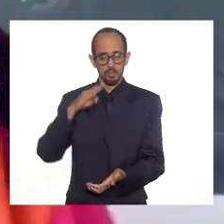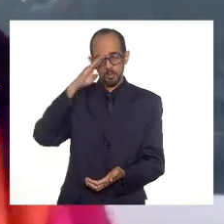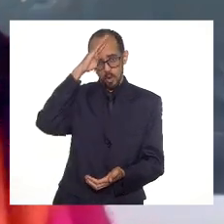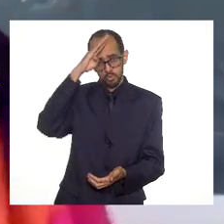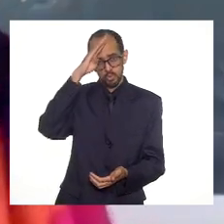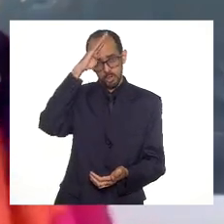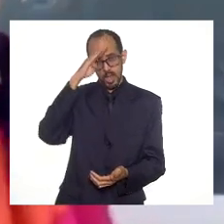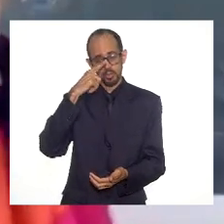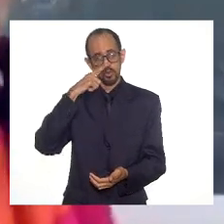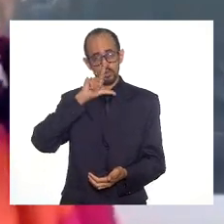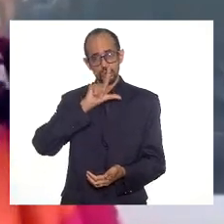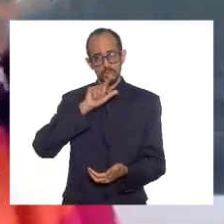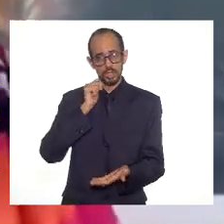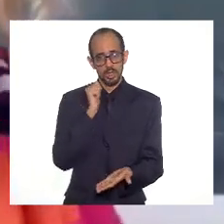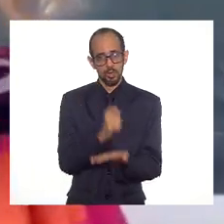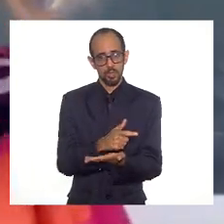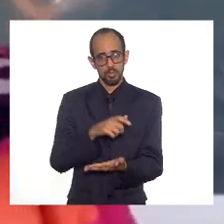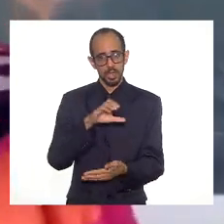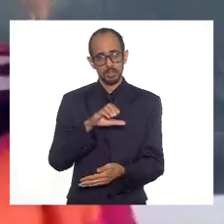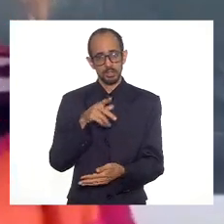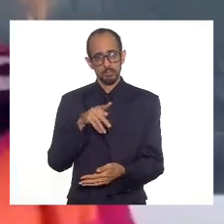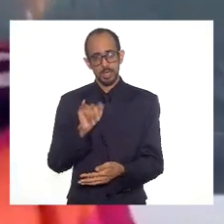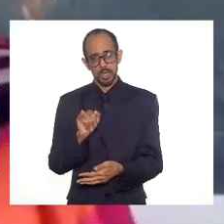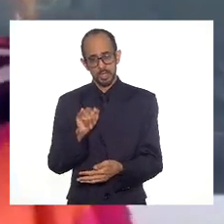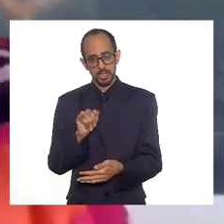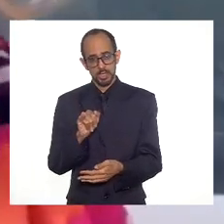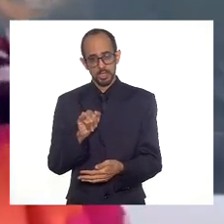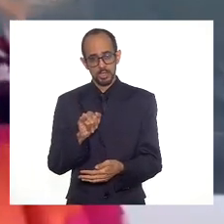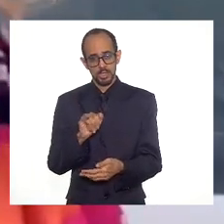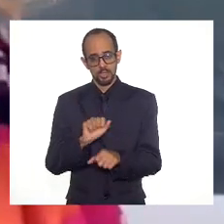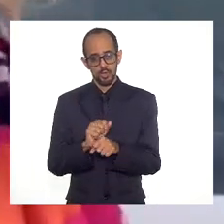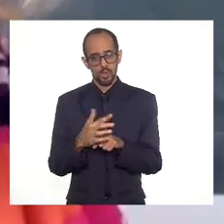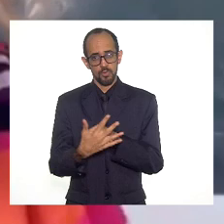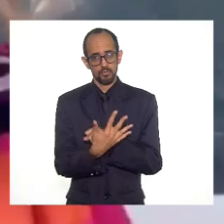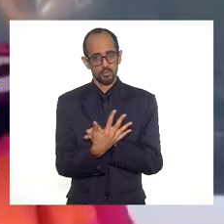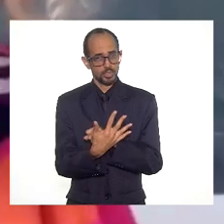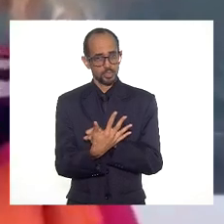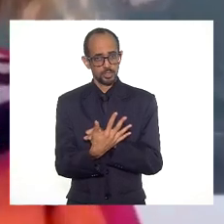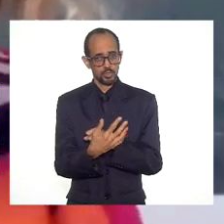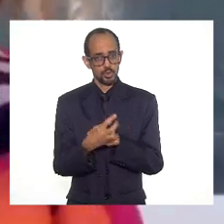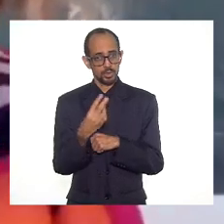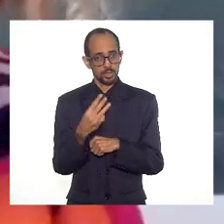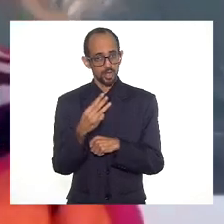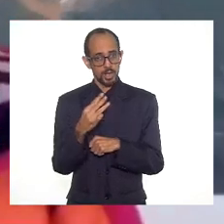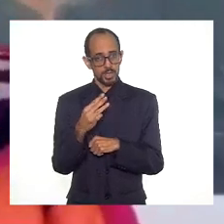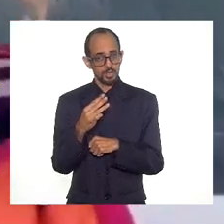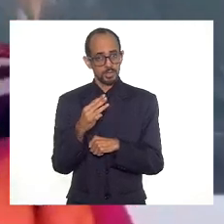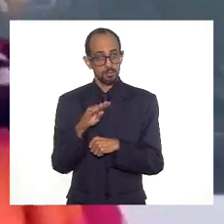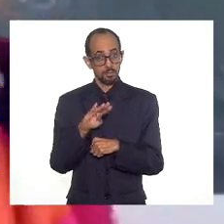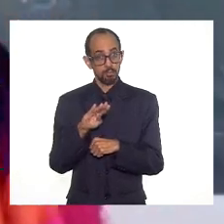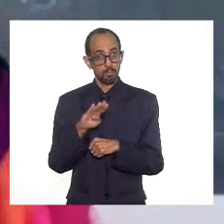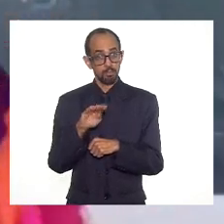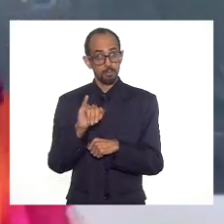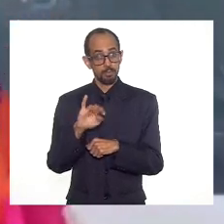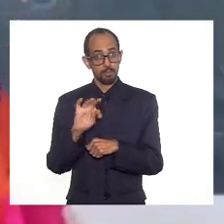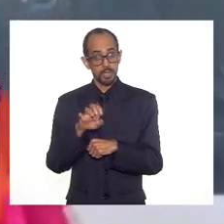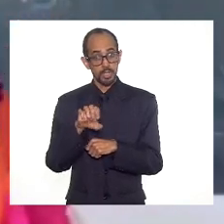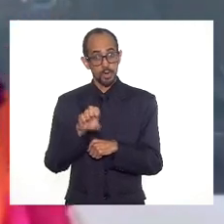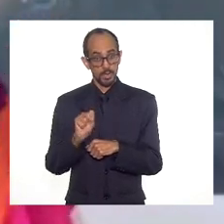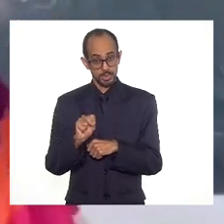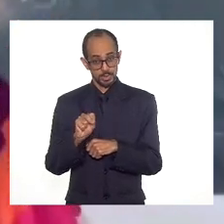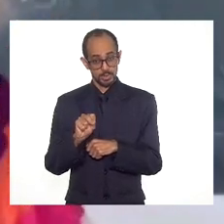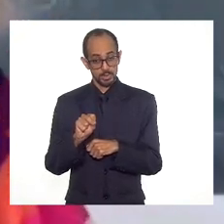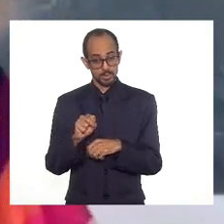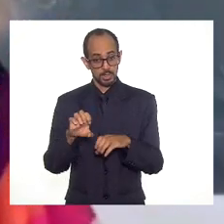consiga comprar na CPI do Covid com milhões, né, com 3 bilhões, melhor dizendo, em emendas parlamentares